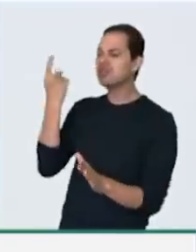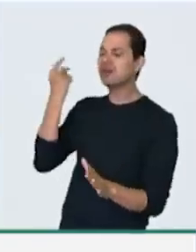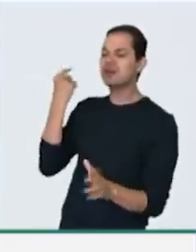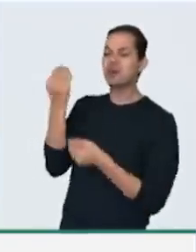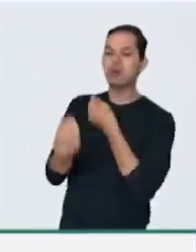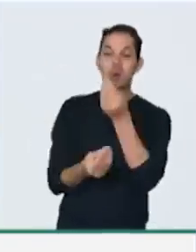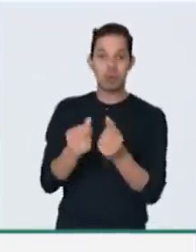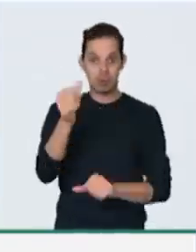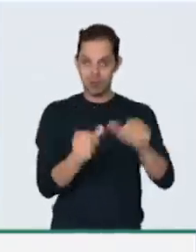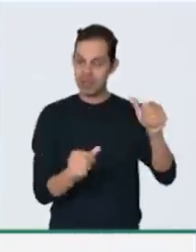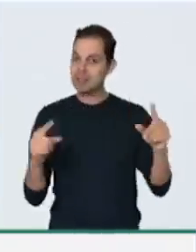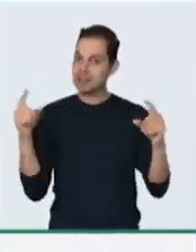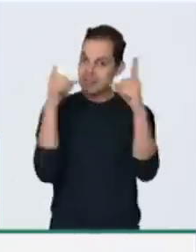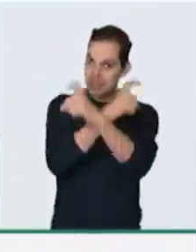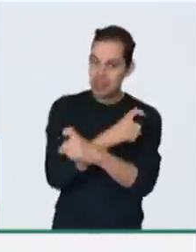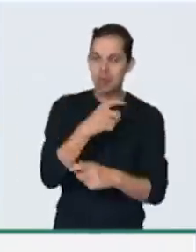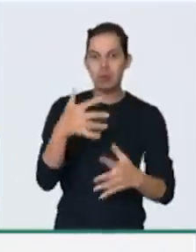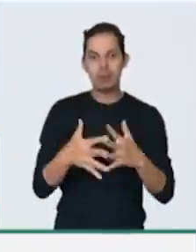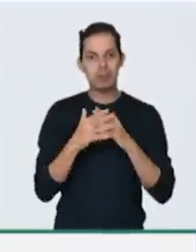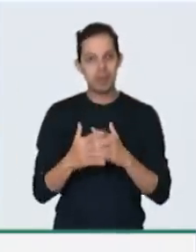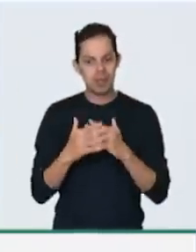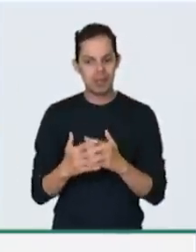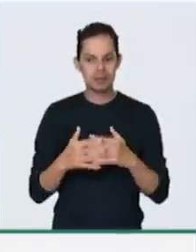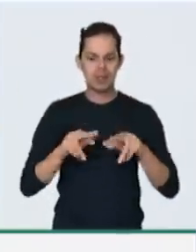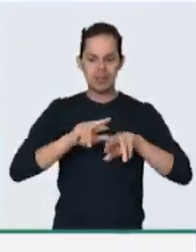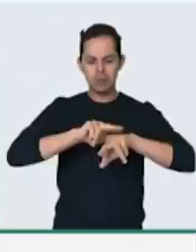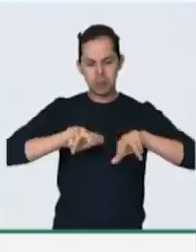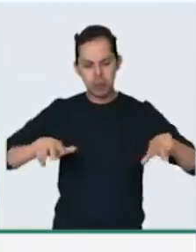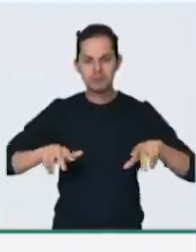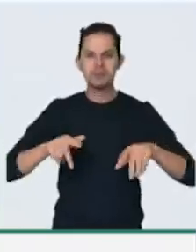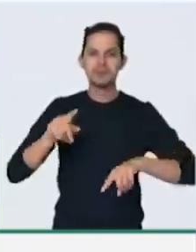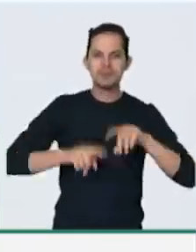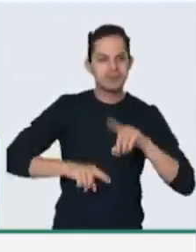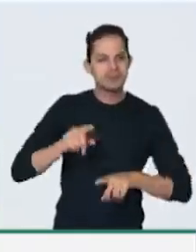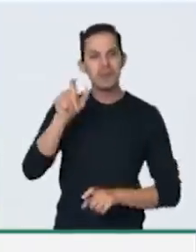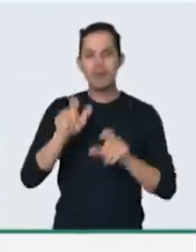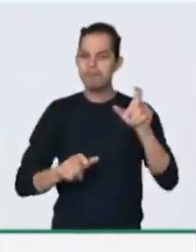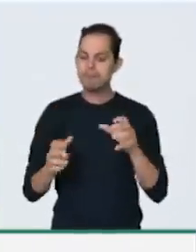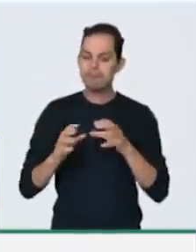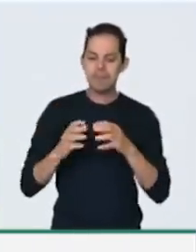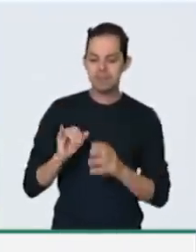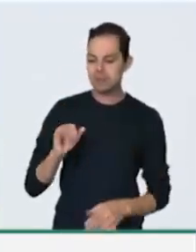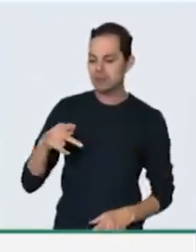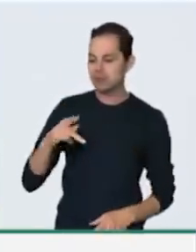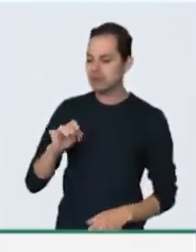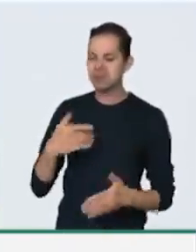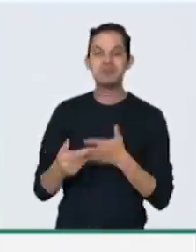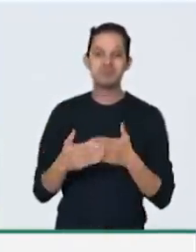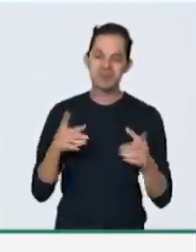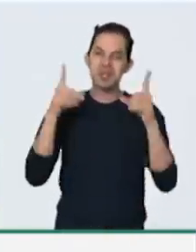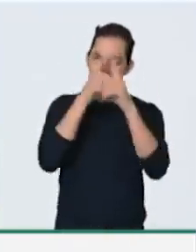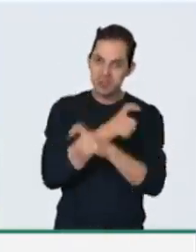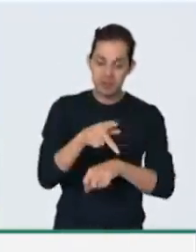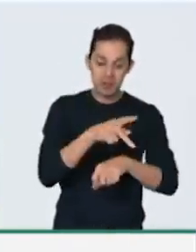análise complexa, ainda que a gente tivesse todas as questões de equipamento e de pessoal resolvidas no INPE. Né? Todo país desenvolvido lida com